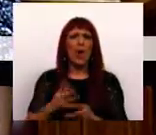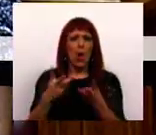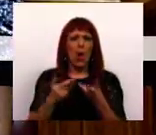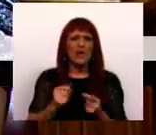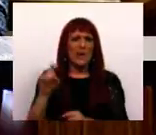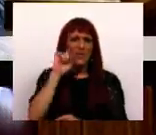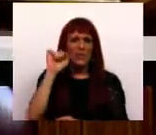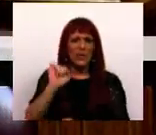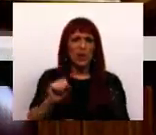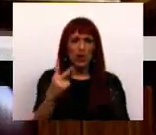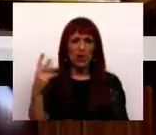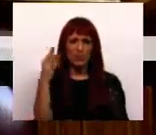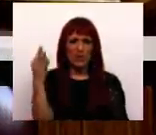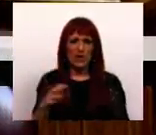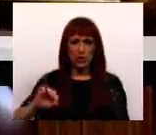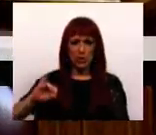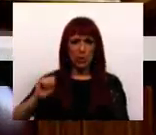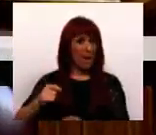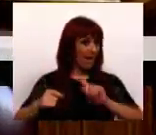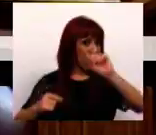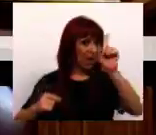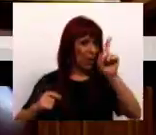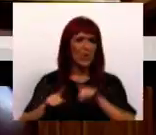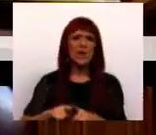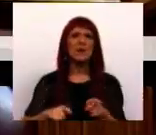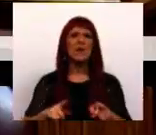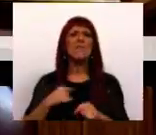orçamento da defesa a 2% do PIB. Não, diz o Sr.